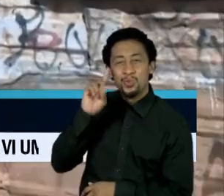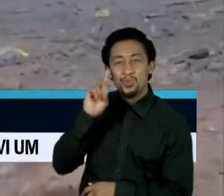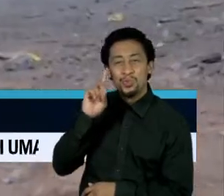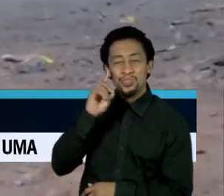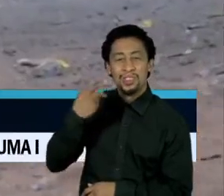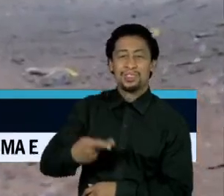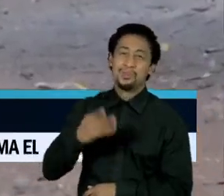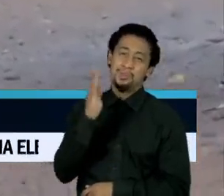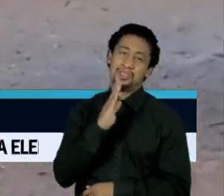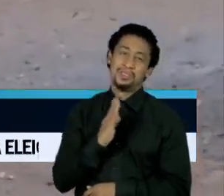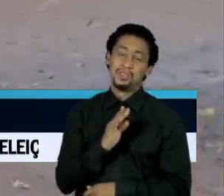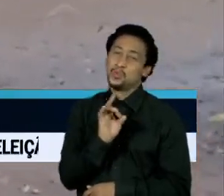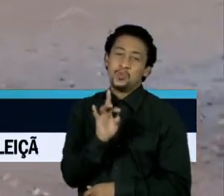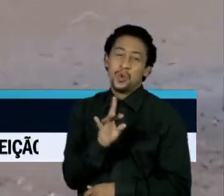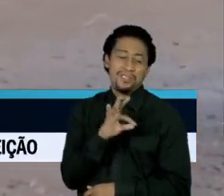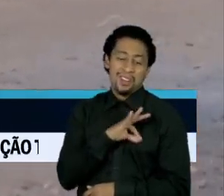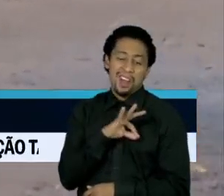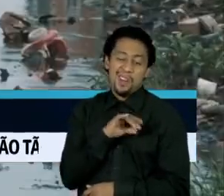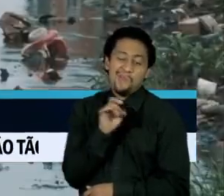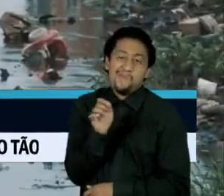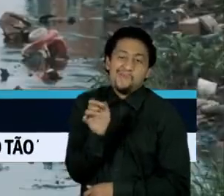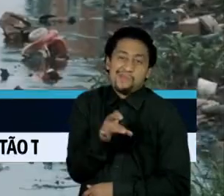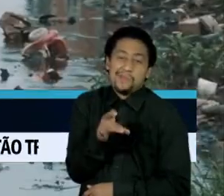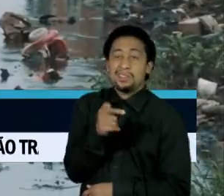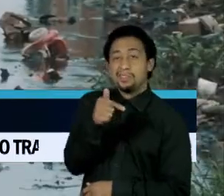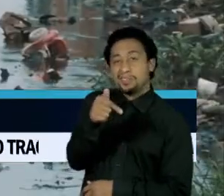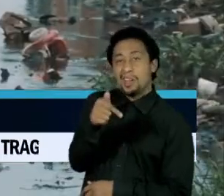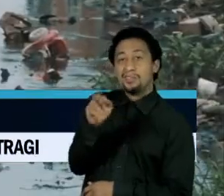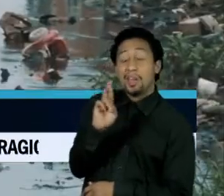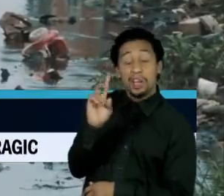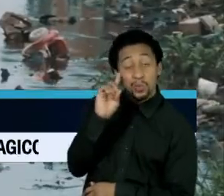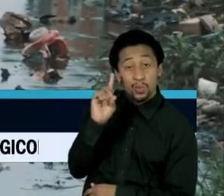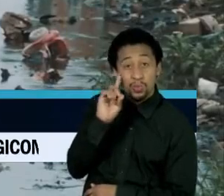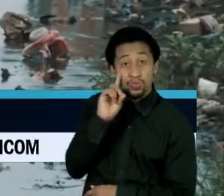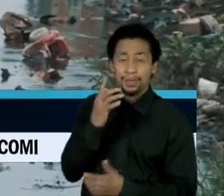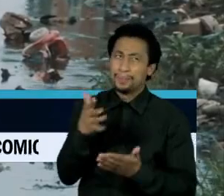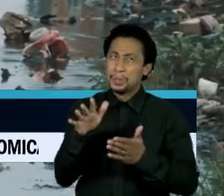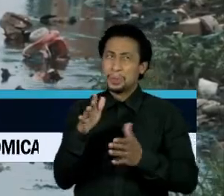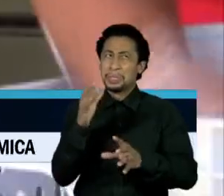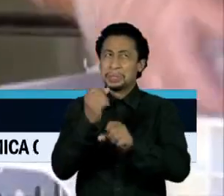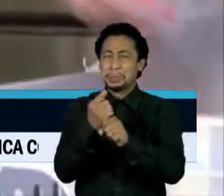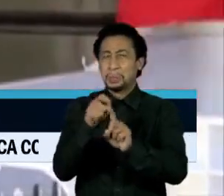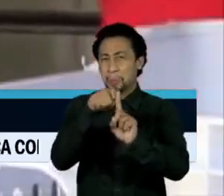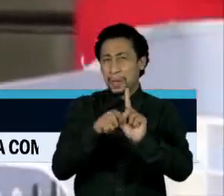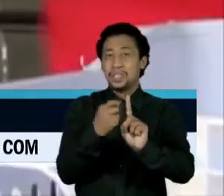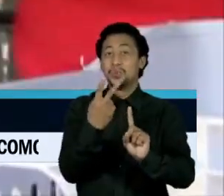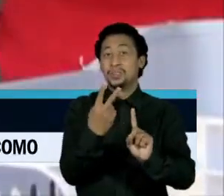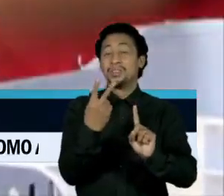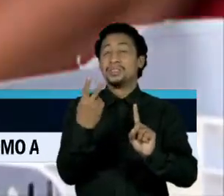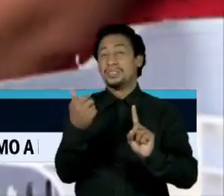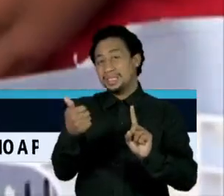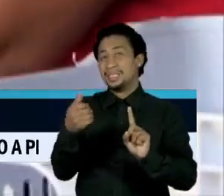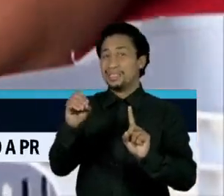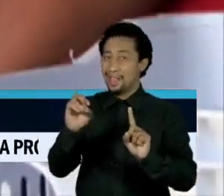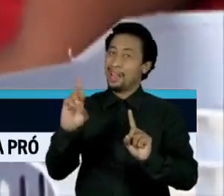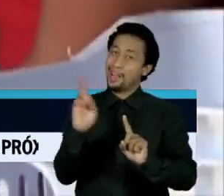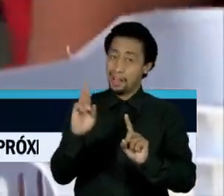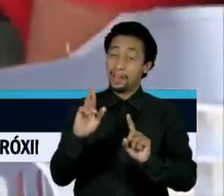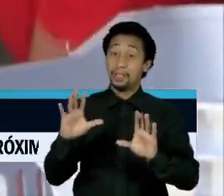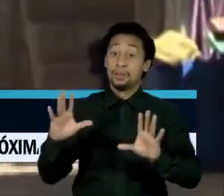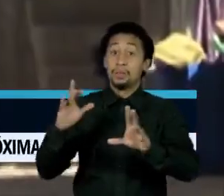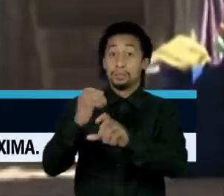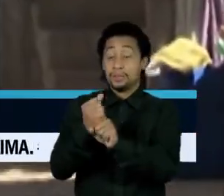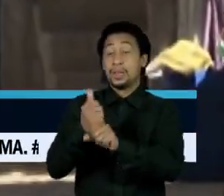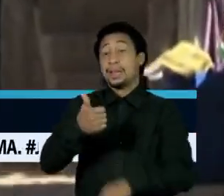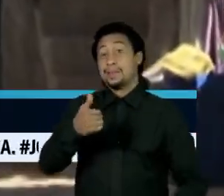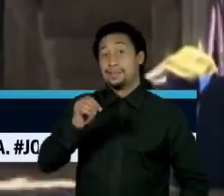O total de brasileiros abaixo da linha de pobreza que sobrevivem com R$ 210,00 por mês equivale a quase 11% da